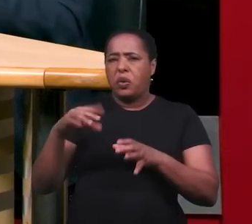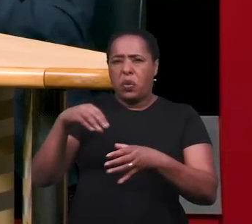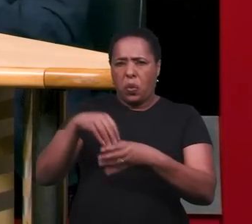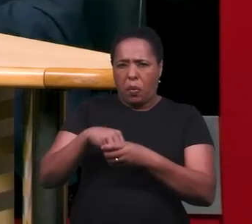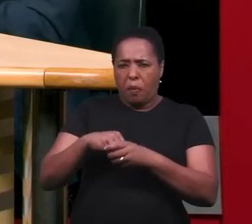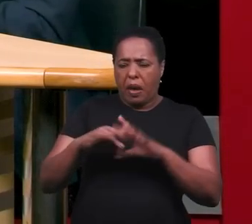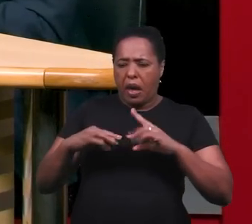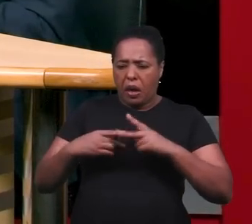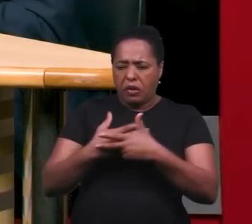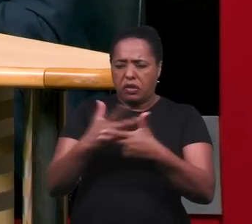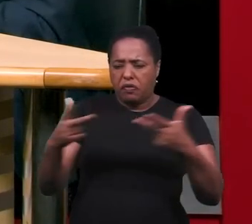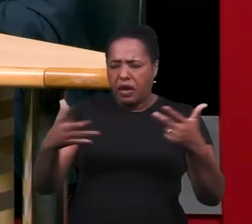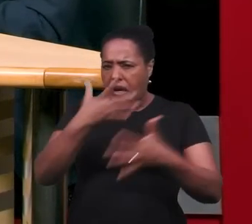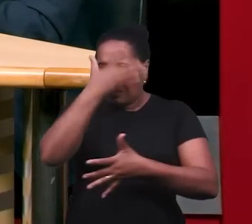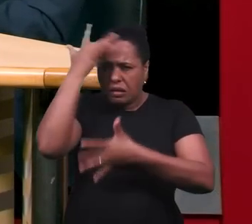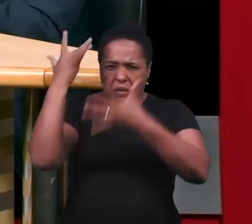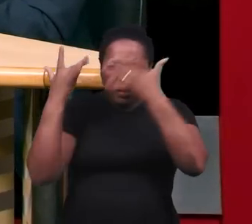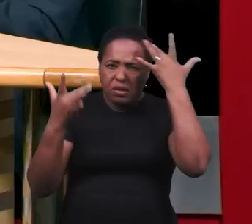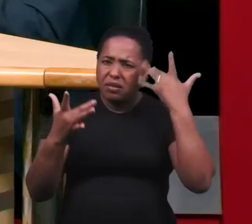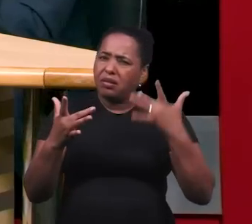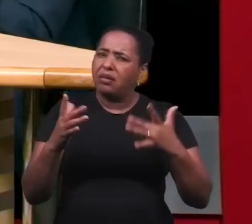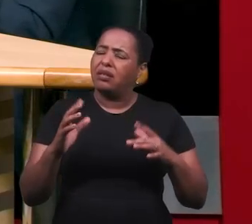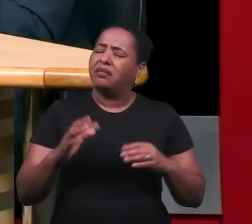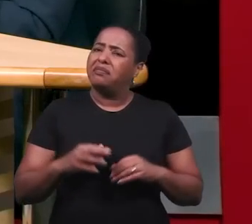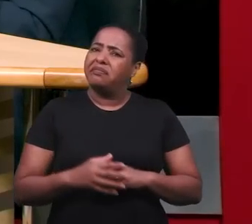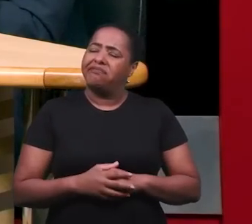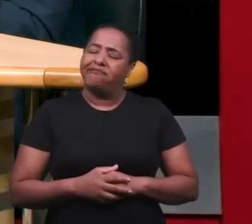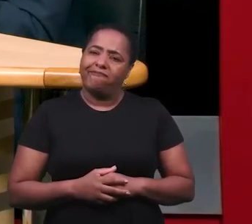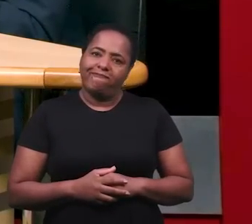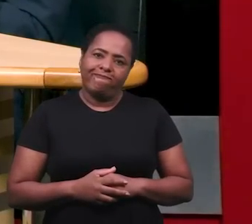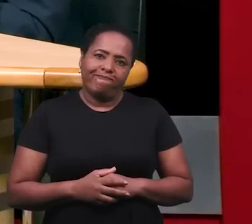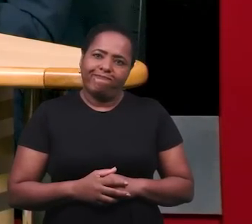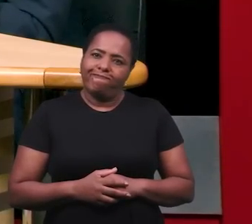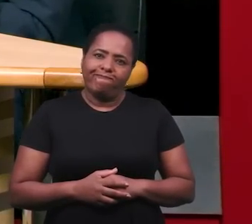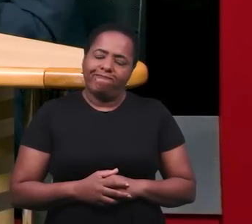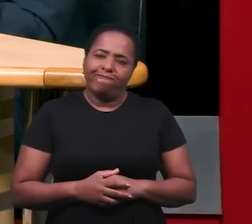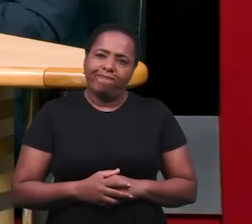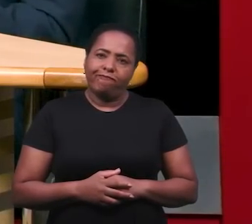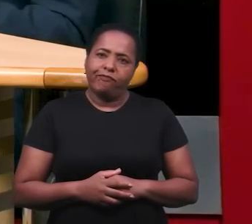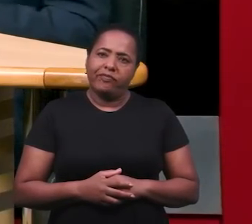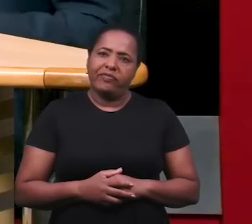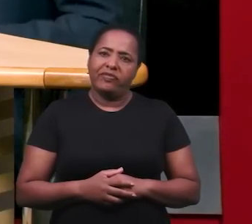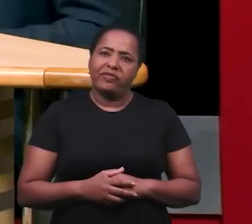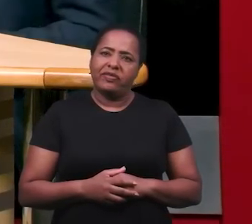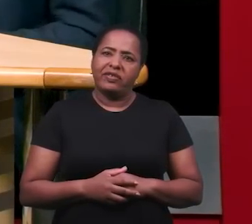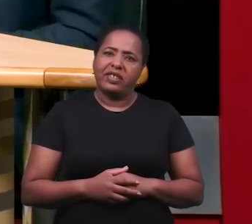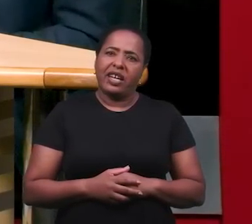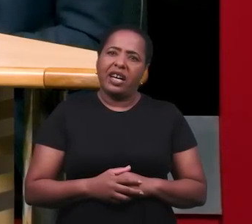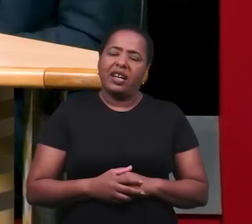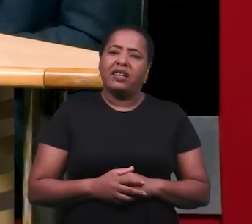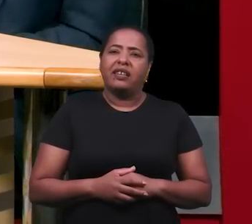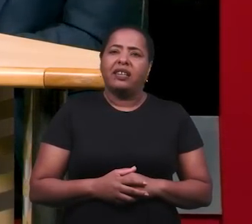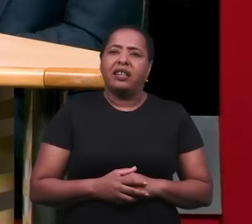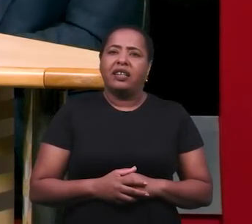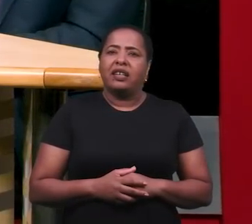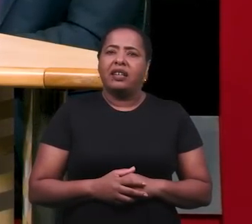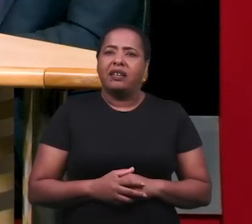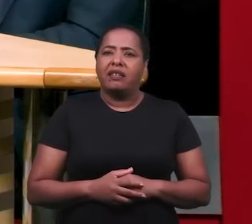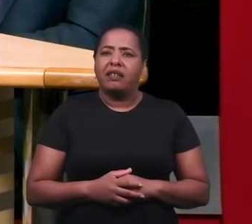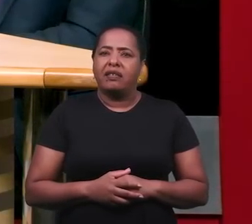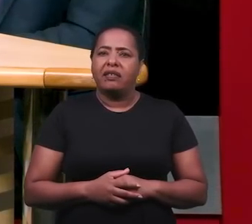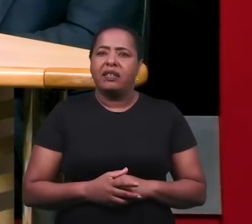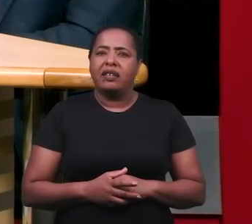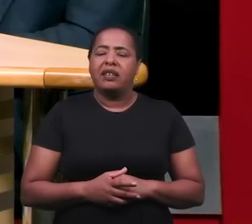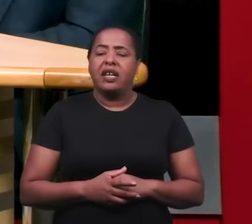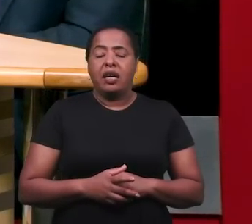em público, você começa a falar certas coisas com o seu filho, aí é um apedrejamento público, né? Então, e aí